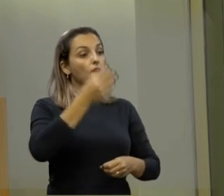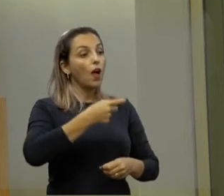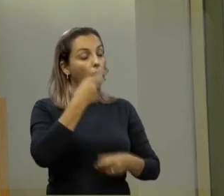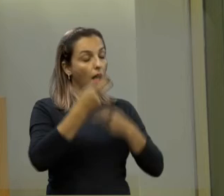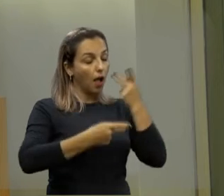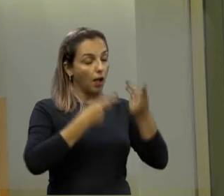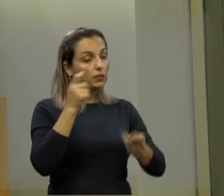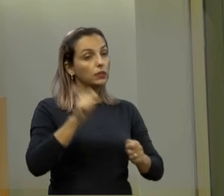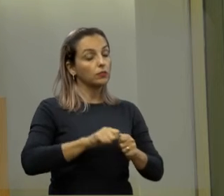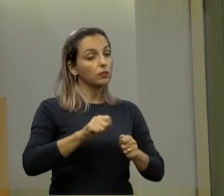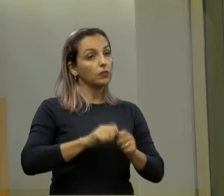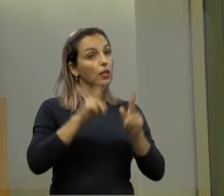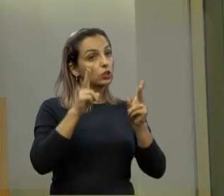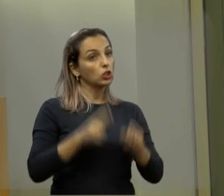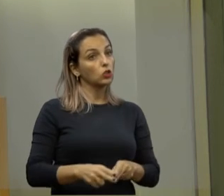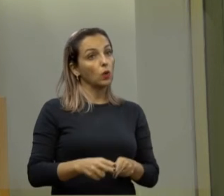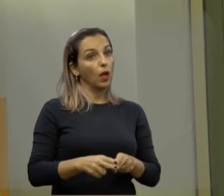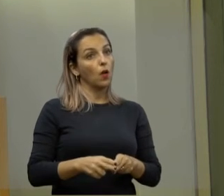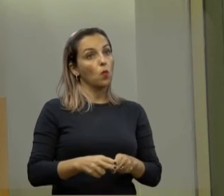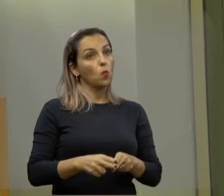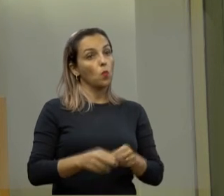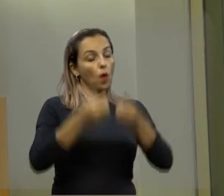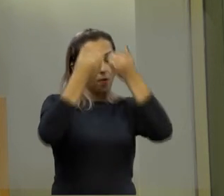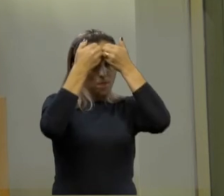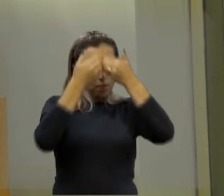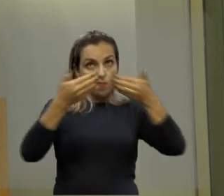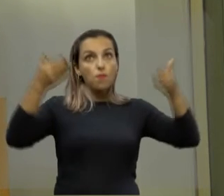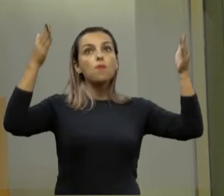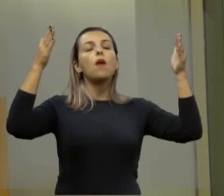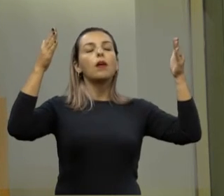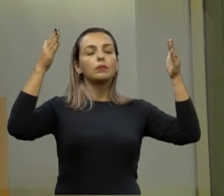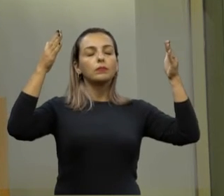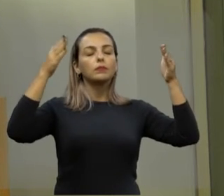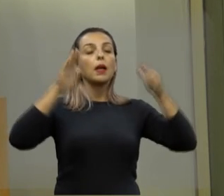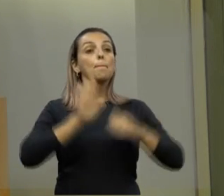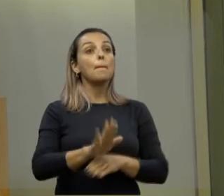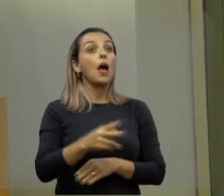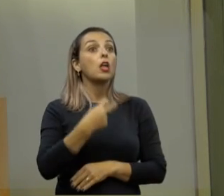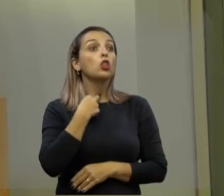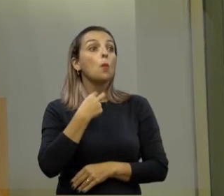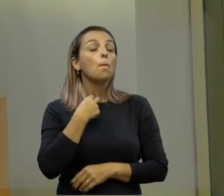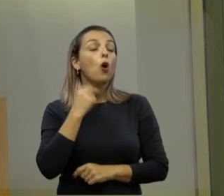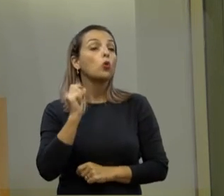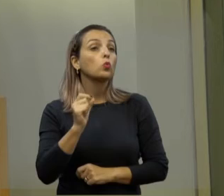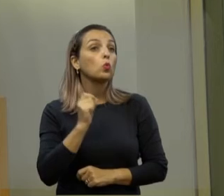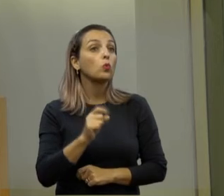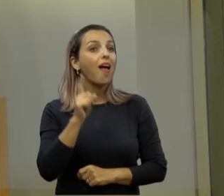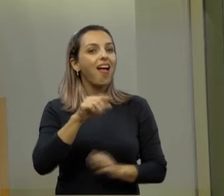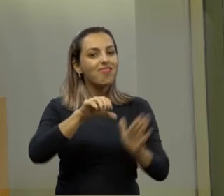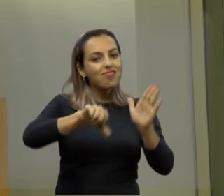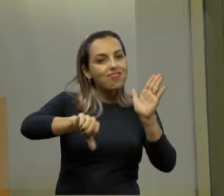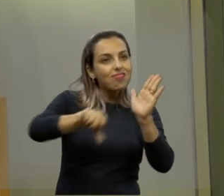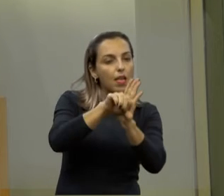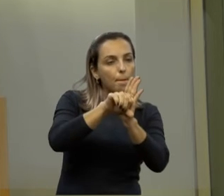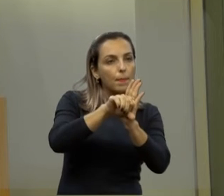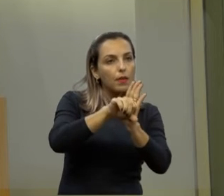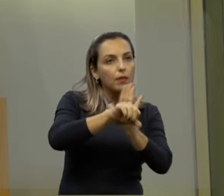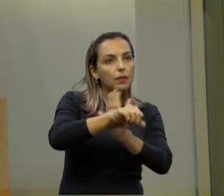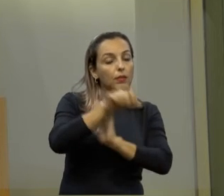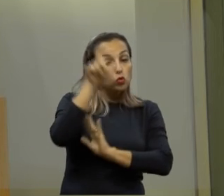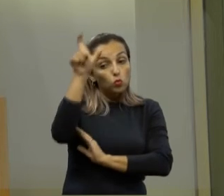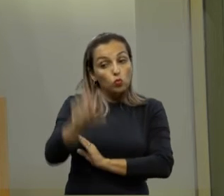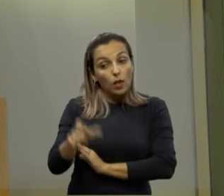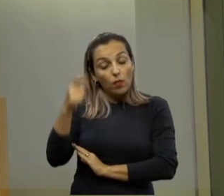e não permaneça na ignorância Durante algum tempo mas o que não pode é a criminalização do pensamento